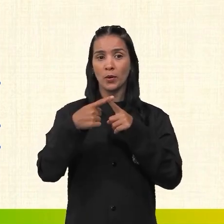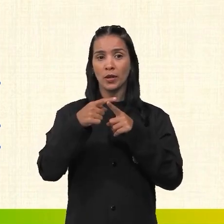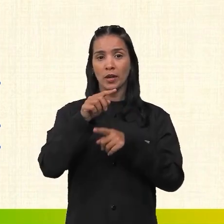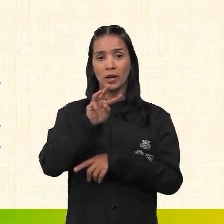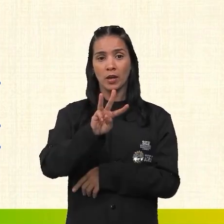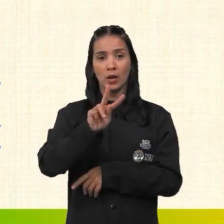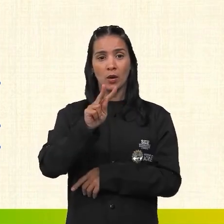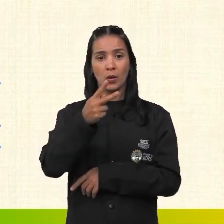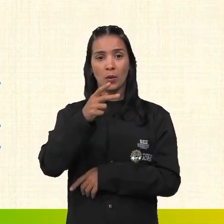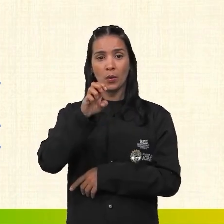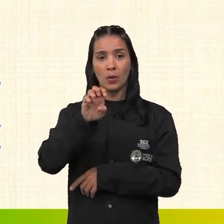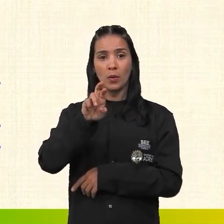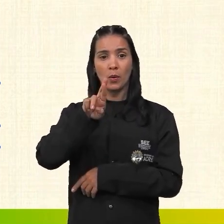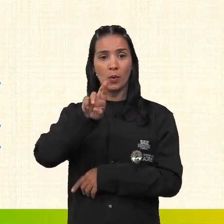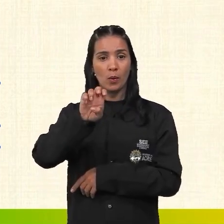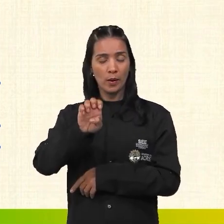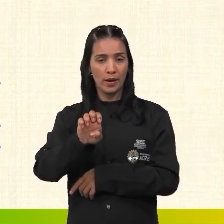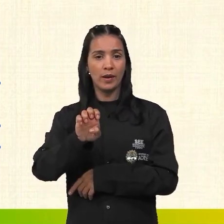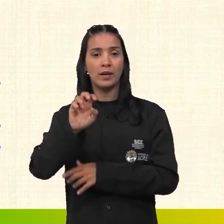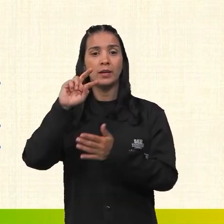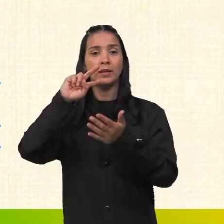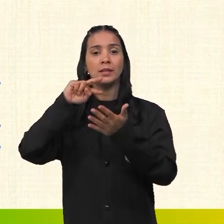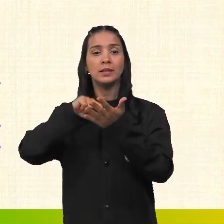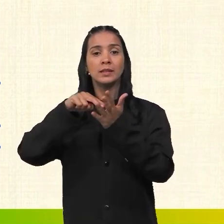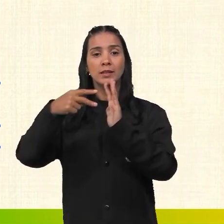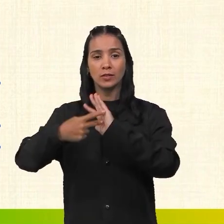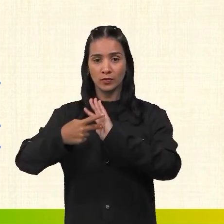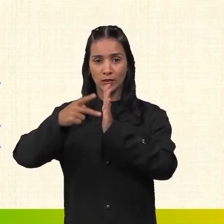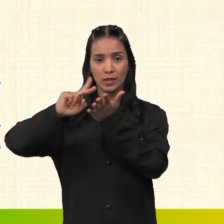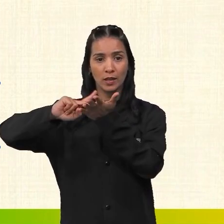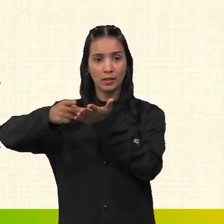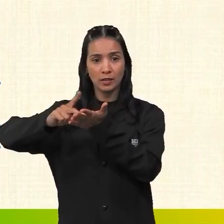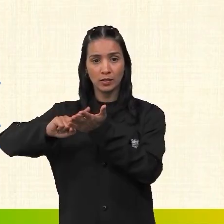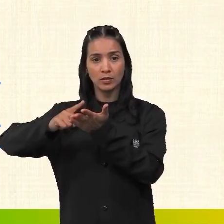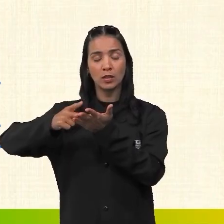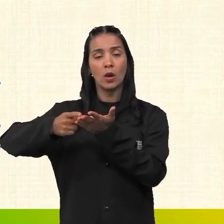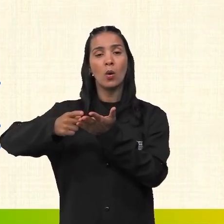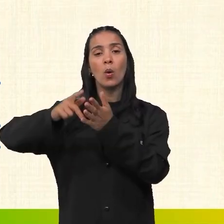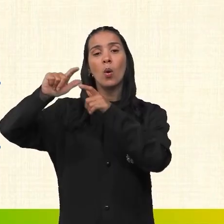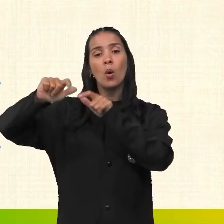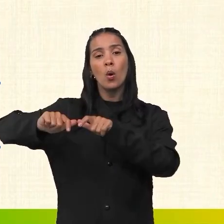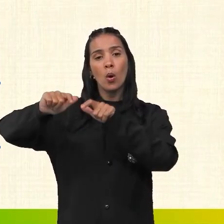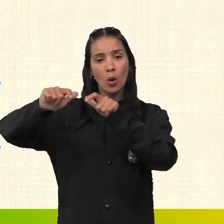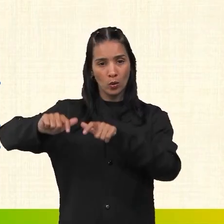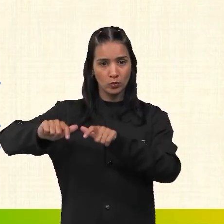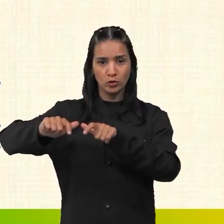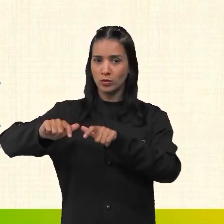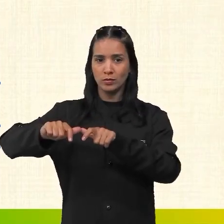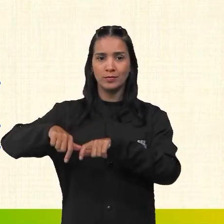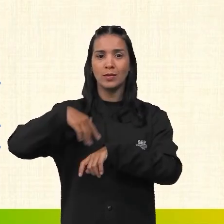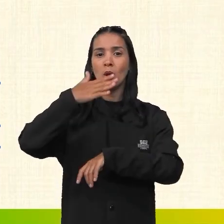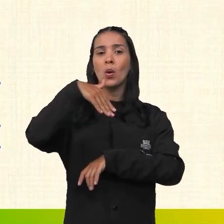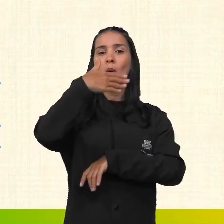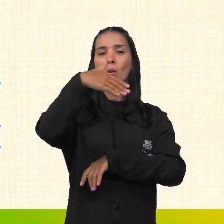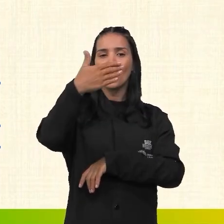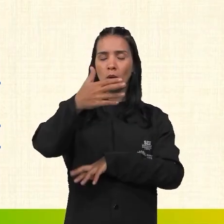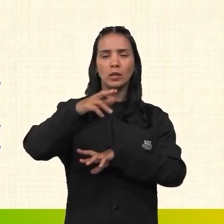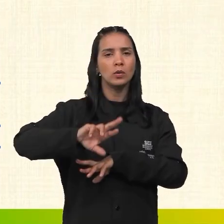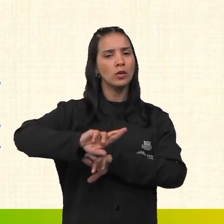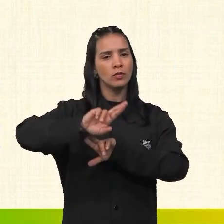where significa onde e não quando. Então, essa aí é uma pegadinha para vocês,